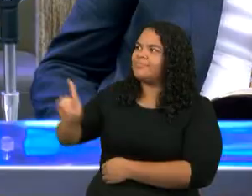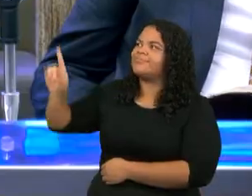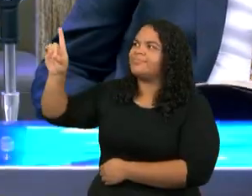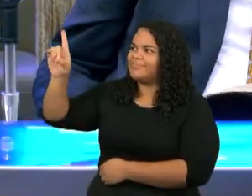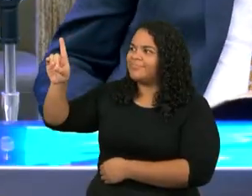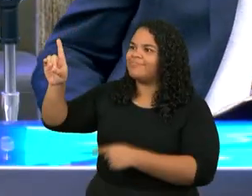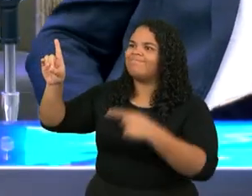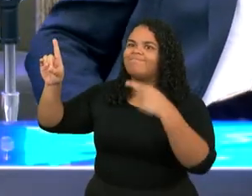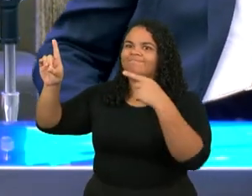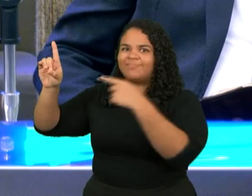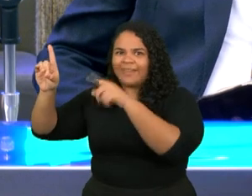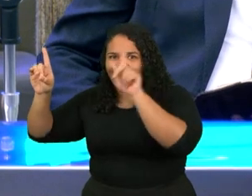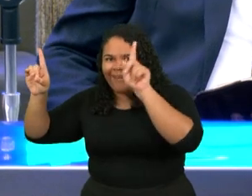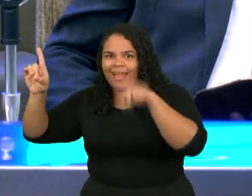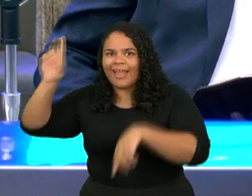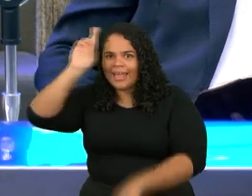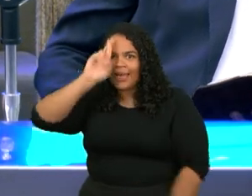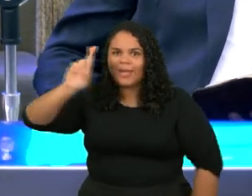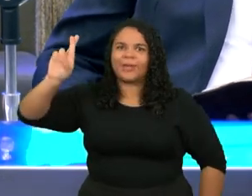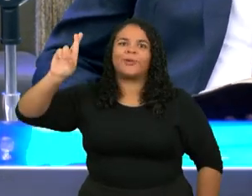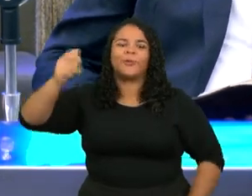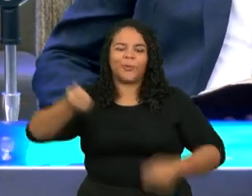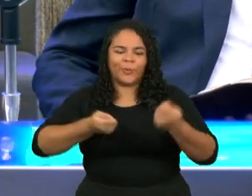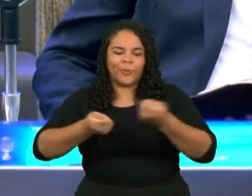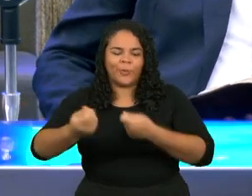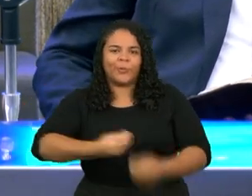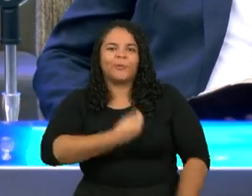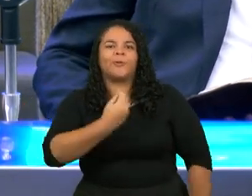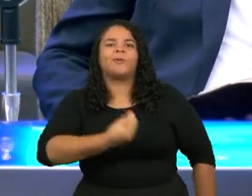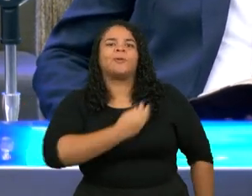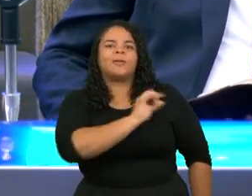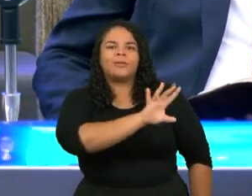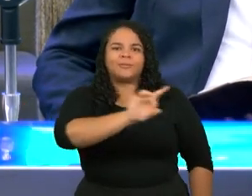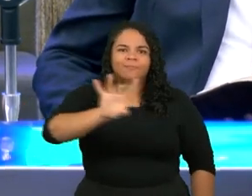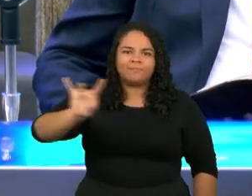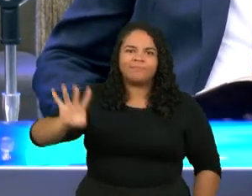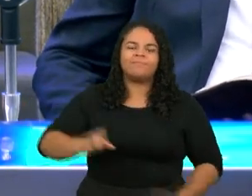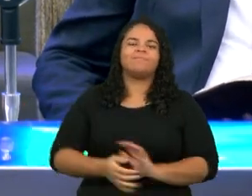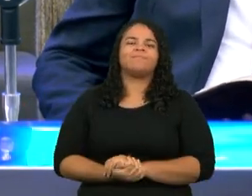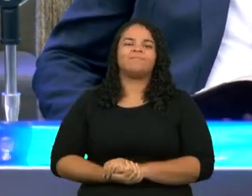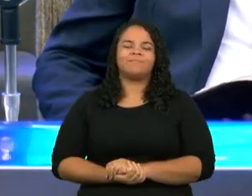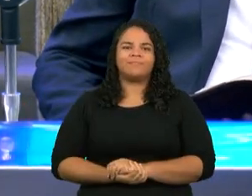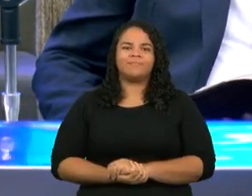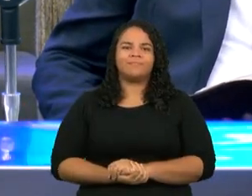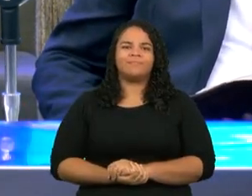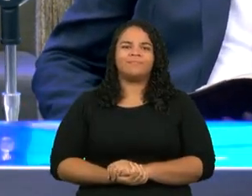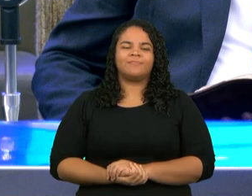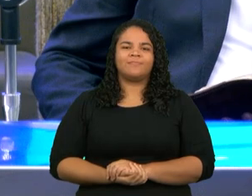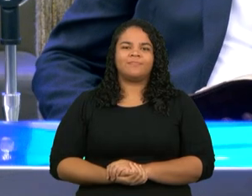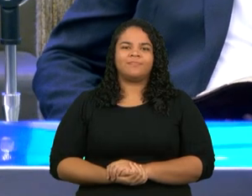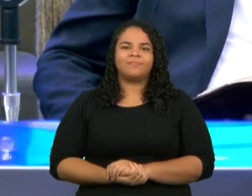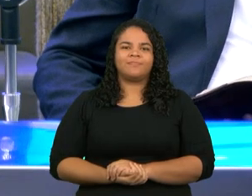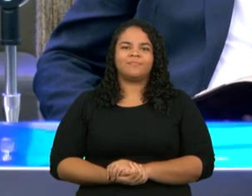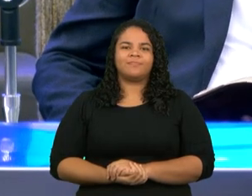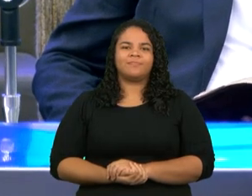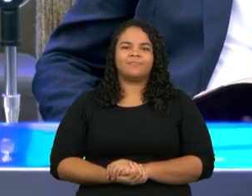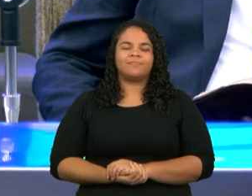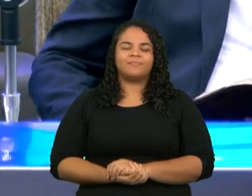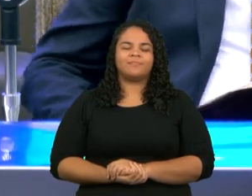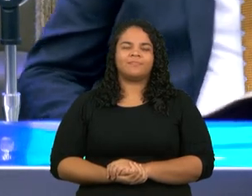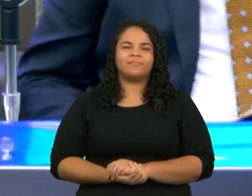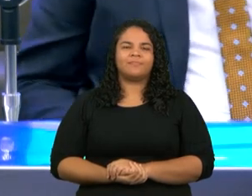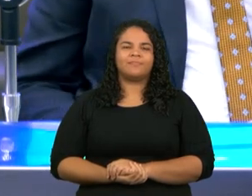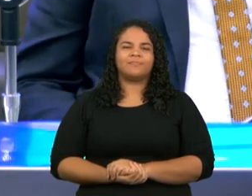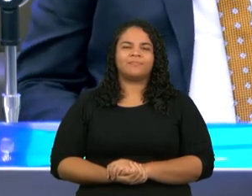serão o meu povo para ser povo de Deus Deus tem que ser Deus dele Amém não é isso e diz